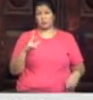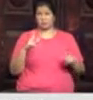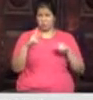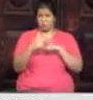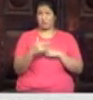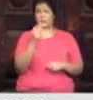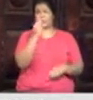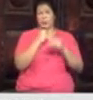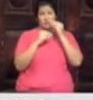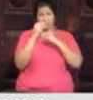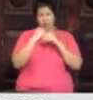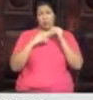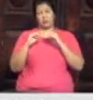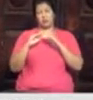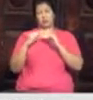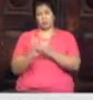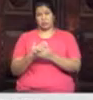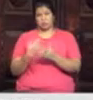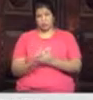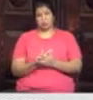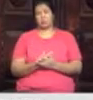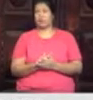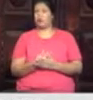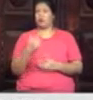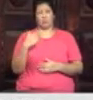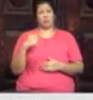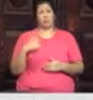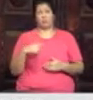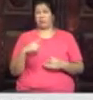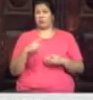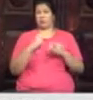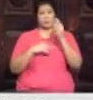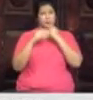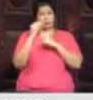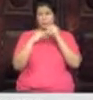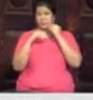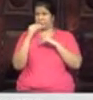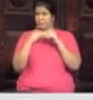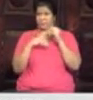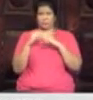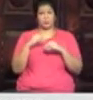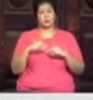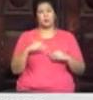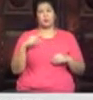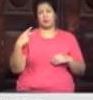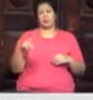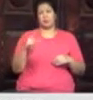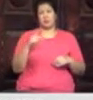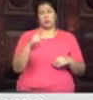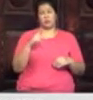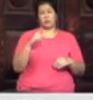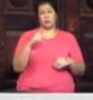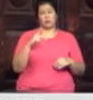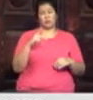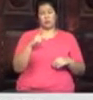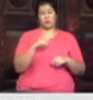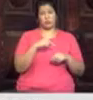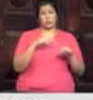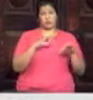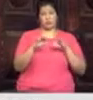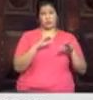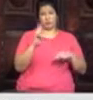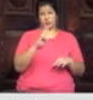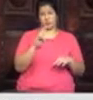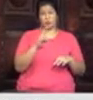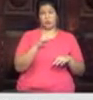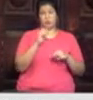cortará a merenda escolar, não mais responderá pelo fornecimento da merenda dos alunos do pré-vestibular social. São alunos de origem popular, são alunos que vão